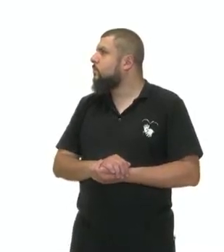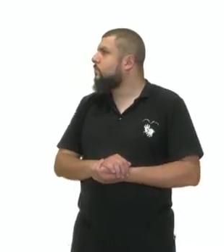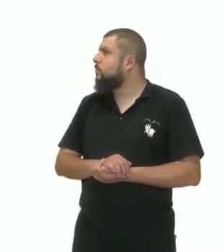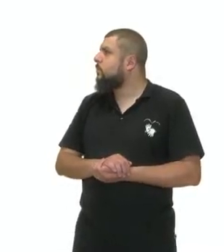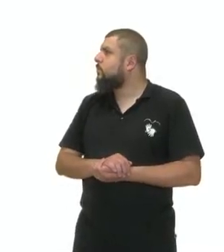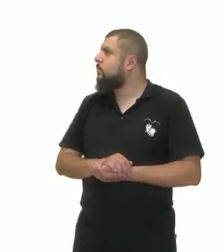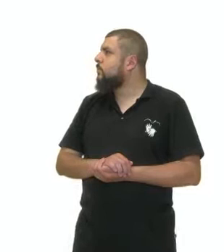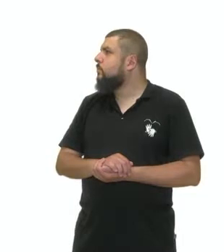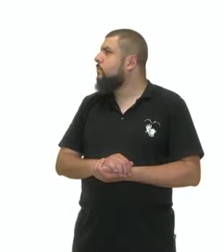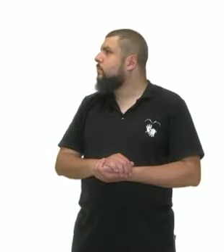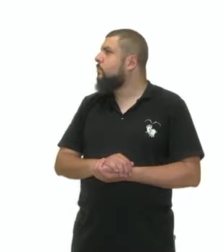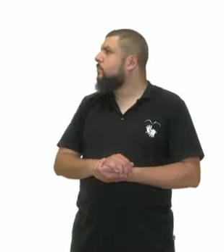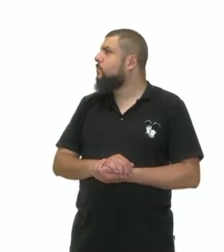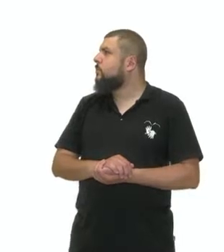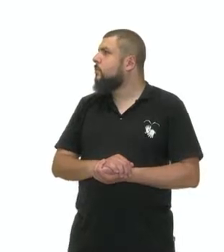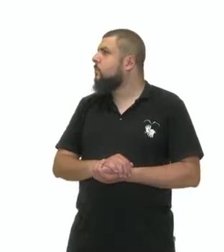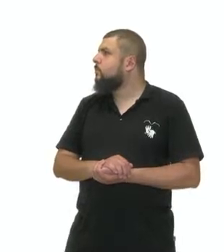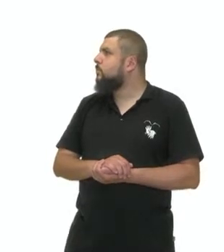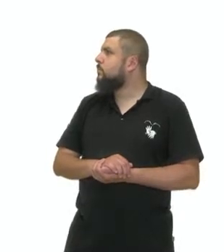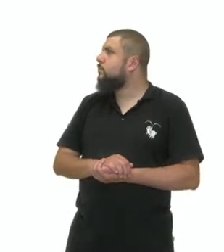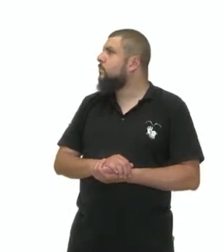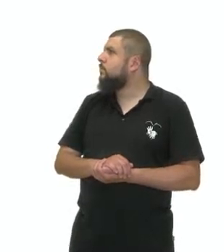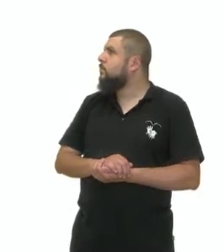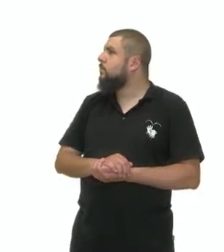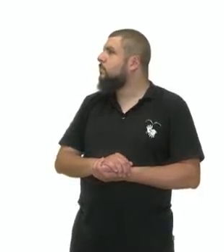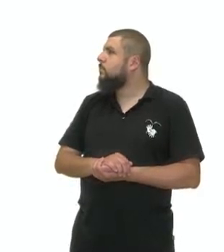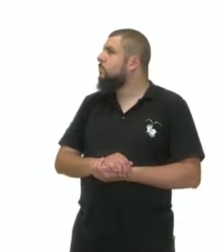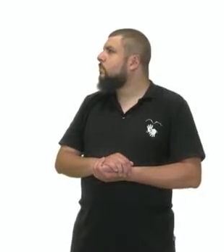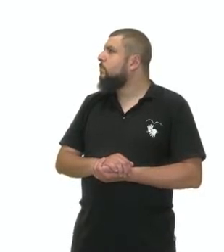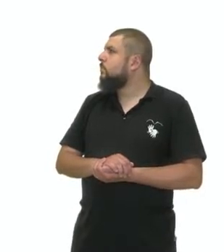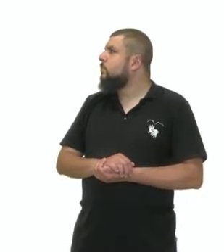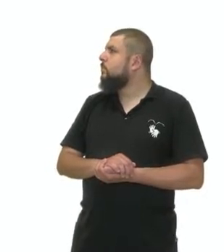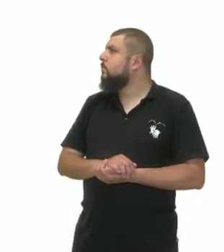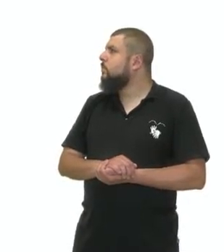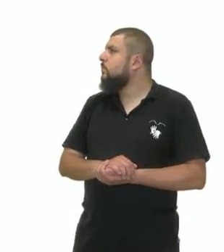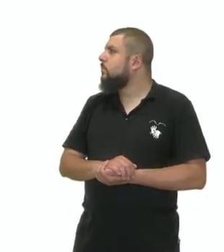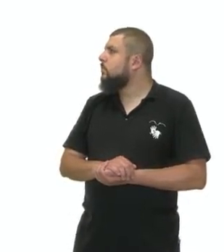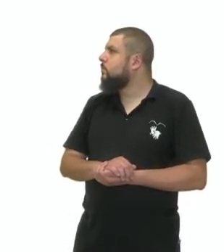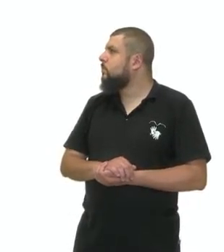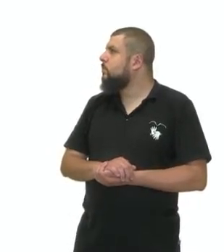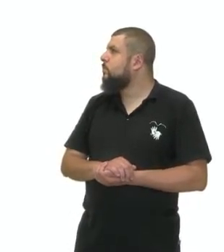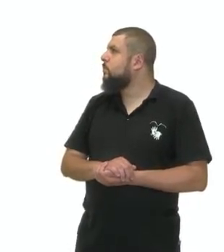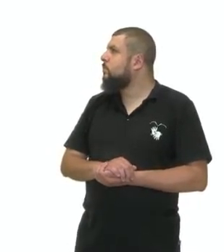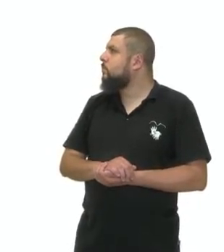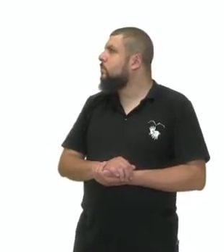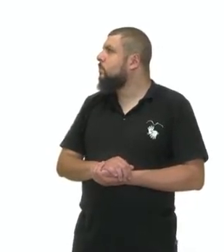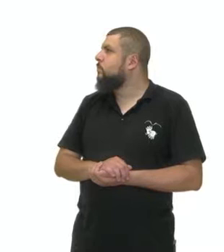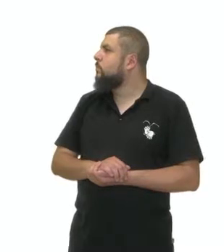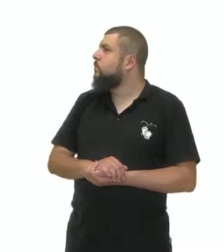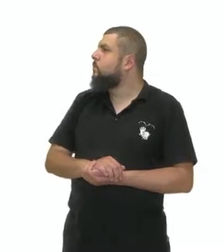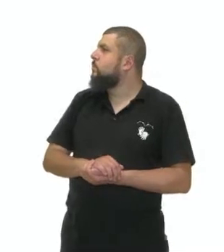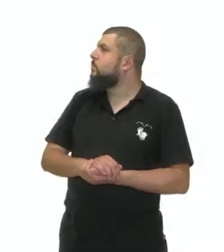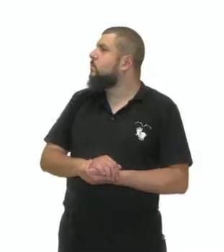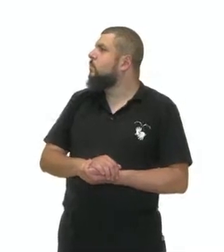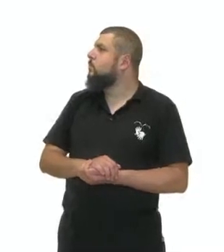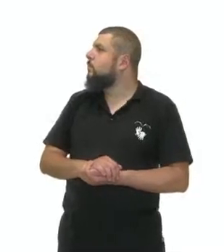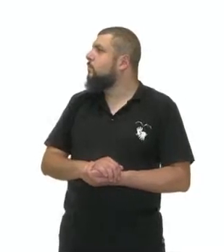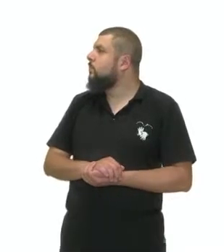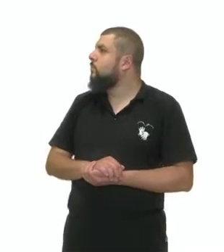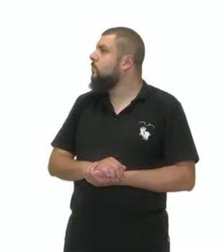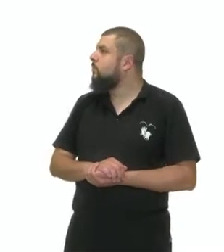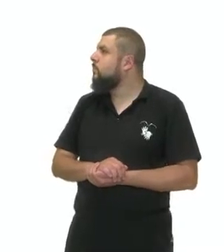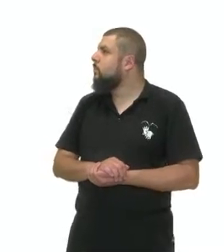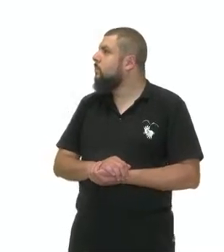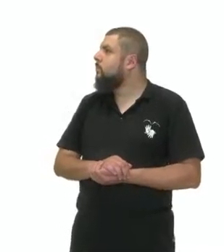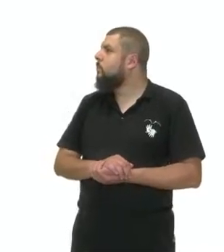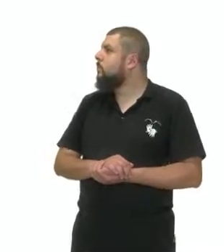ellos. Como sabemos, los jóvenes en la actualidad se encuentran más presionados a seguir un patrón de moda marcado por las